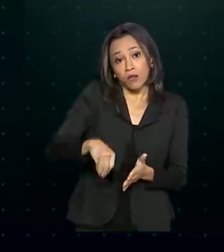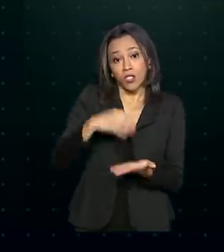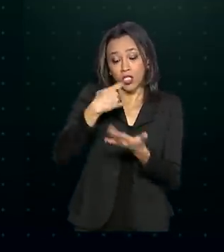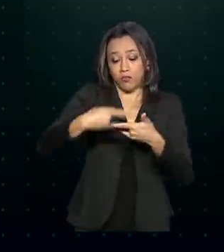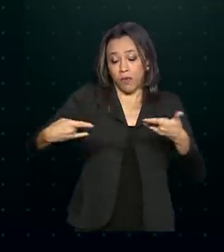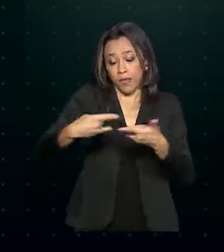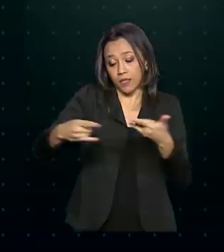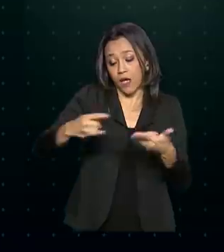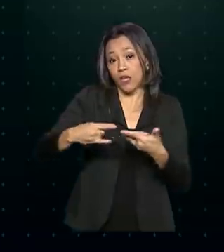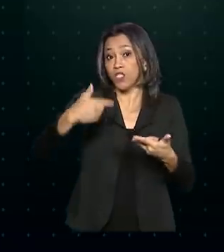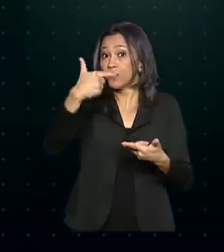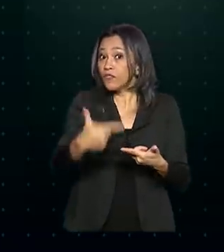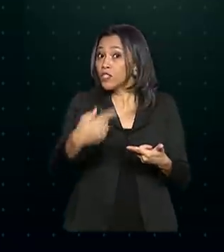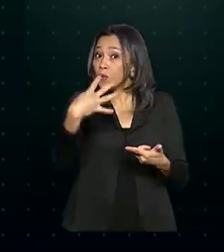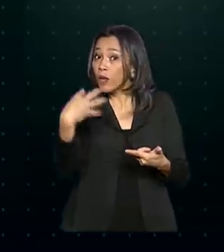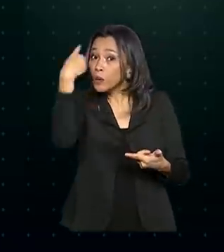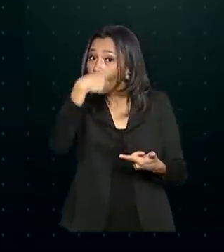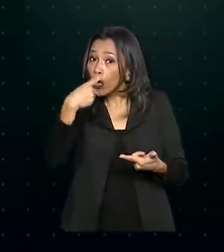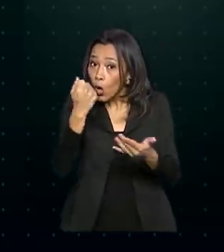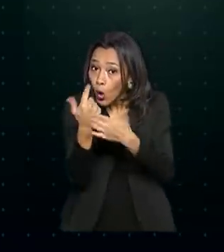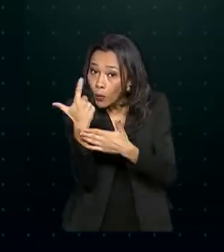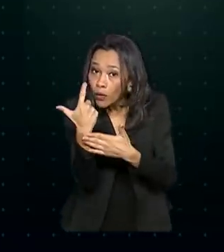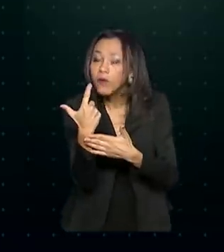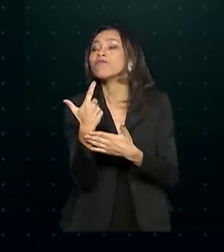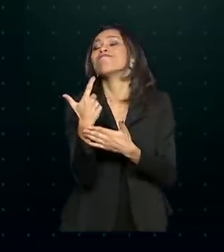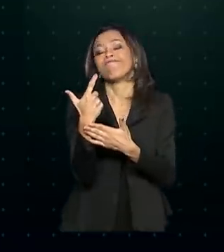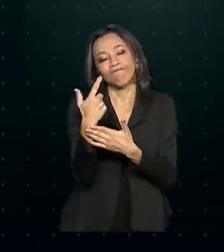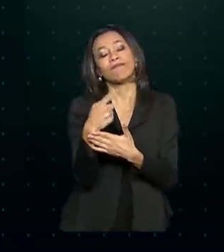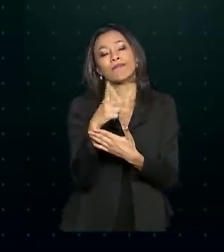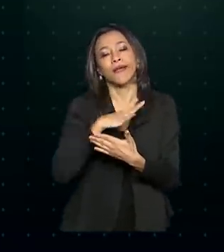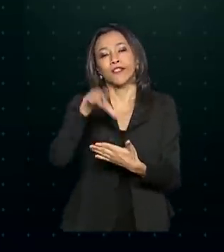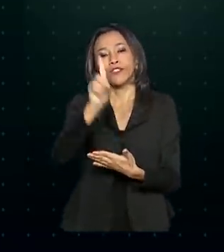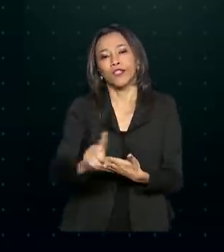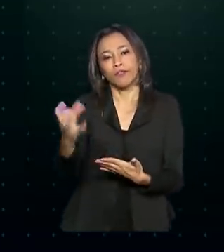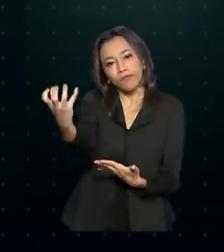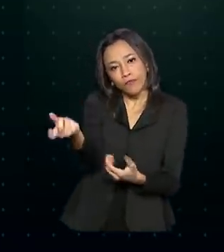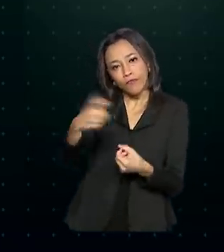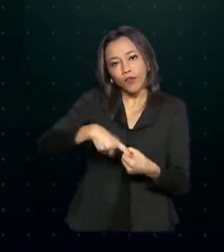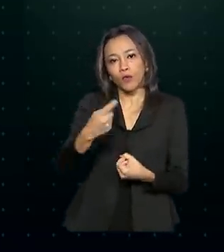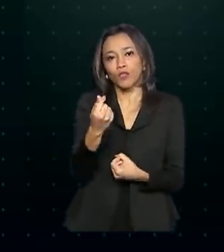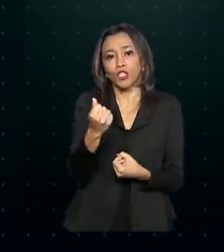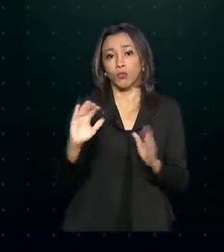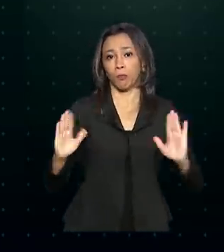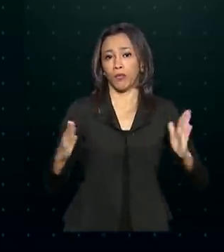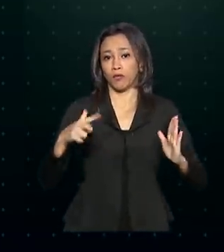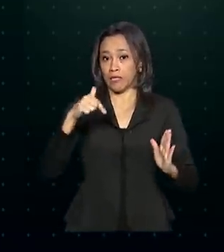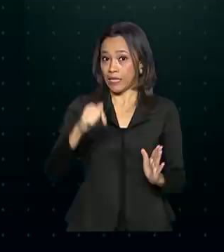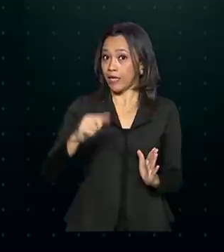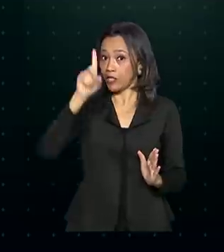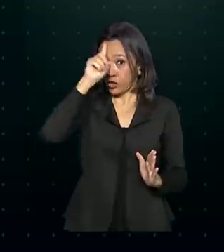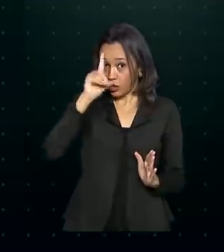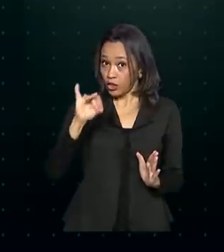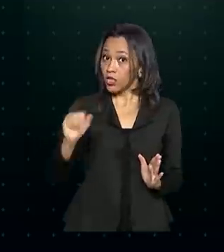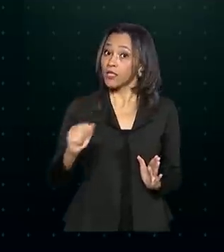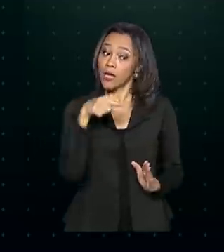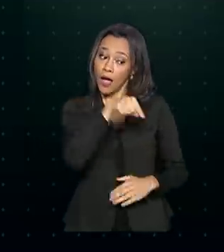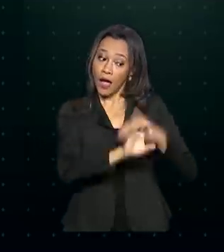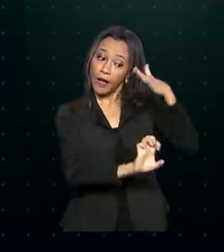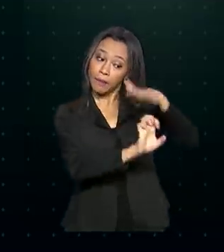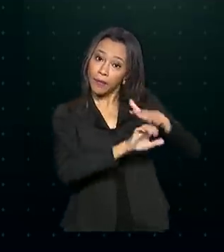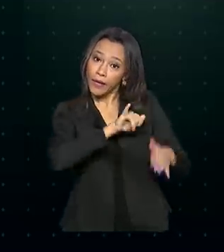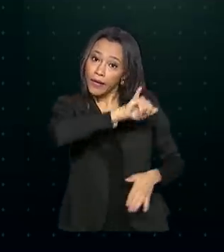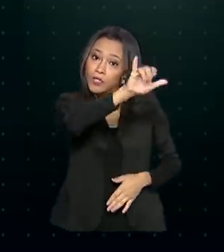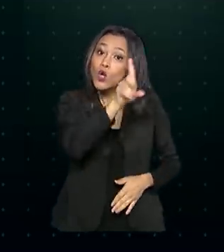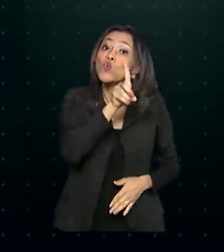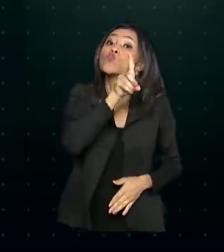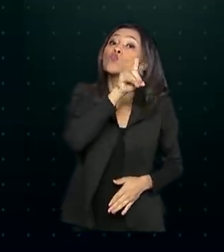até 24 horas depois da compra, ele tem direito ao reembolso no prazo de sete dias. A companhia aérea, por sua vez, tem